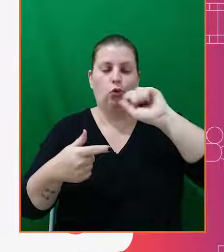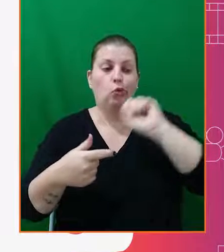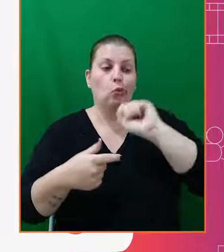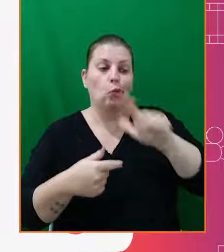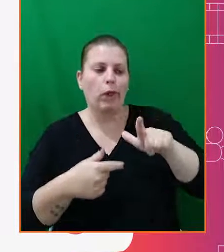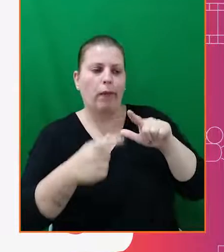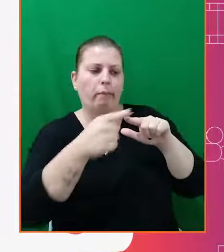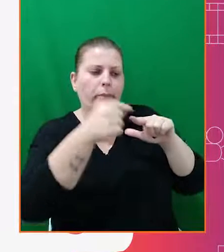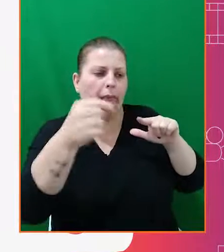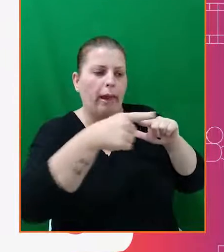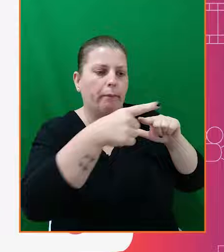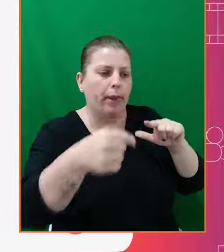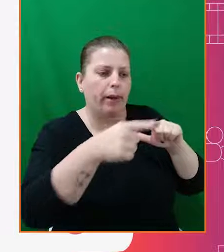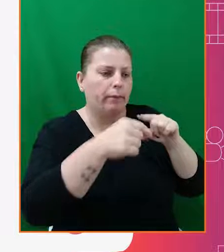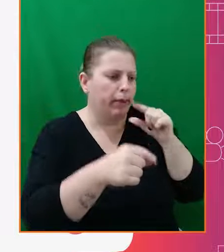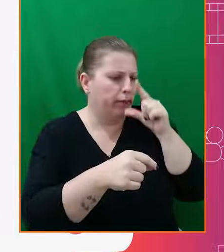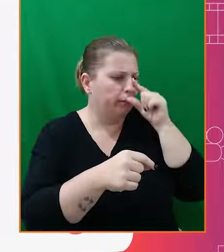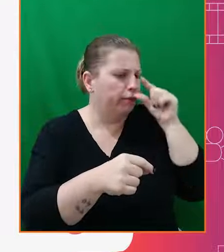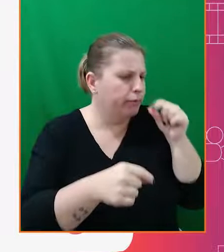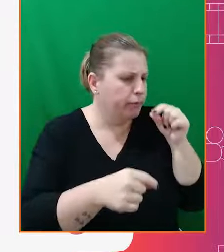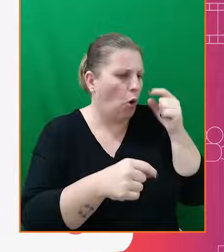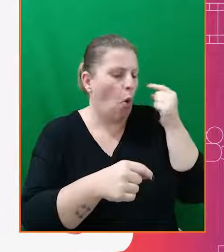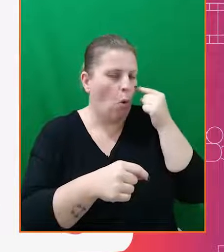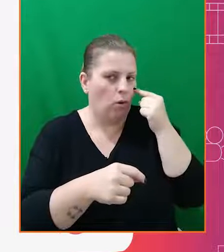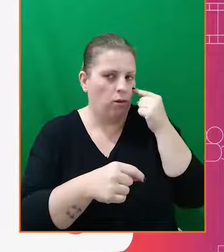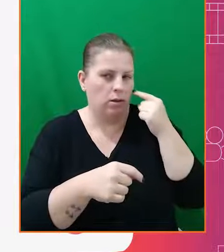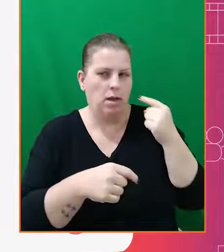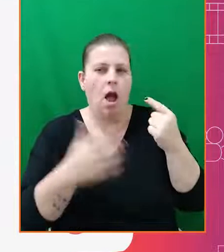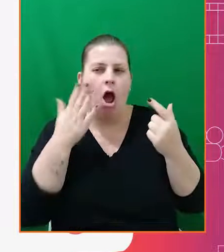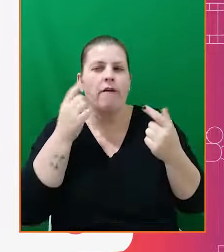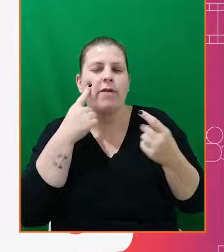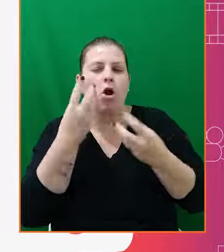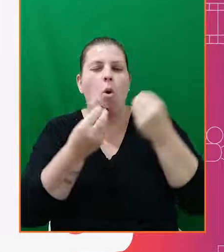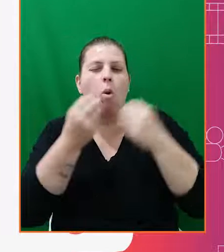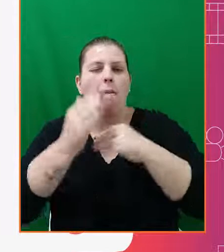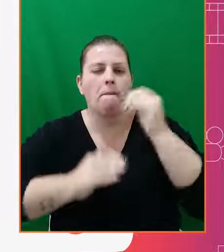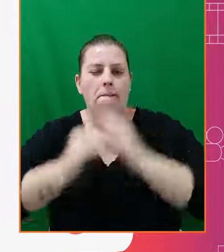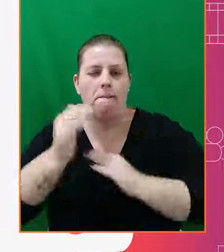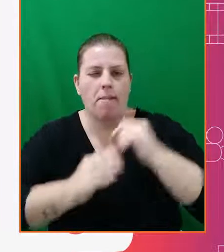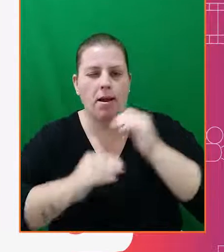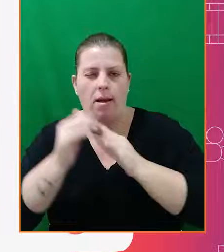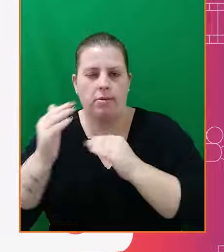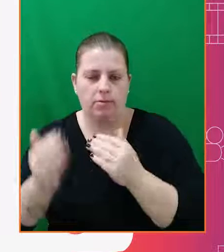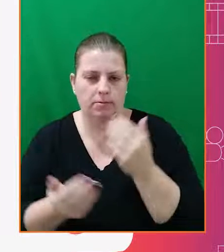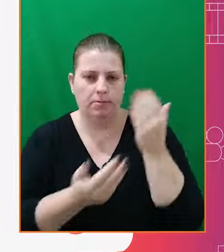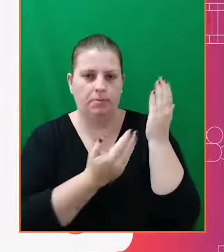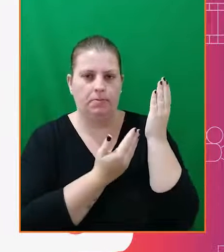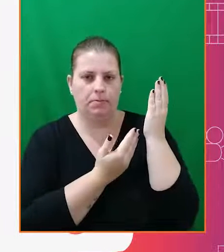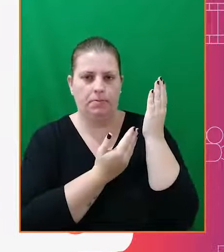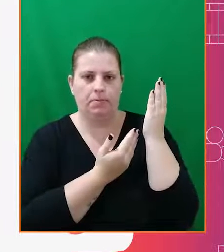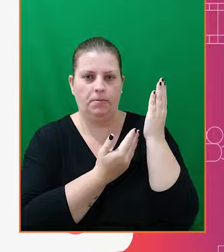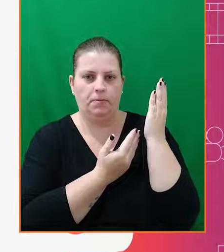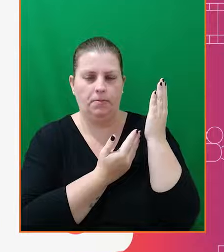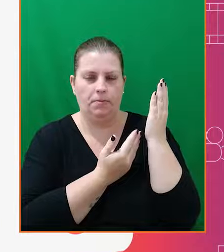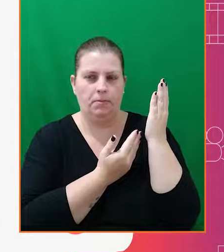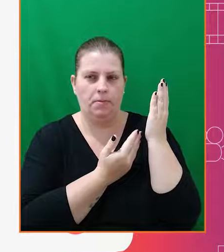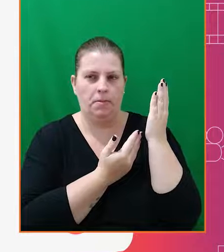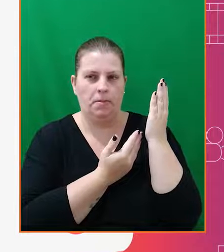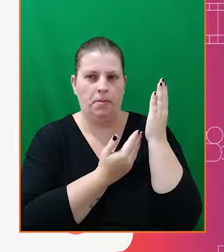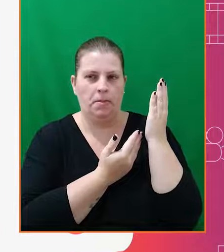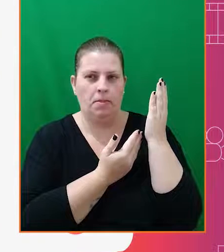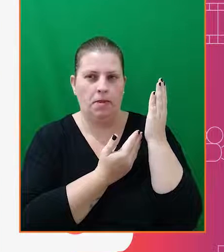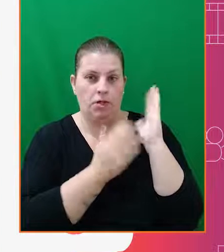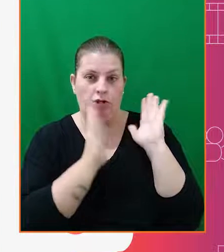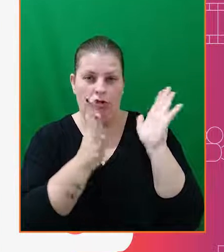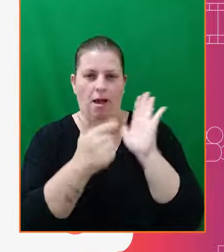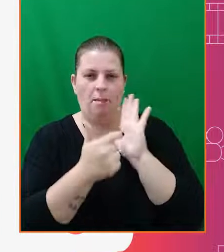Agora, vamos ver como fazer o detalhamento na prática. Nessa imagem, eu já fiz as formas